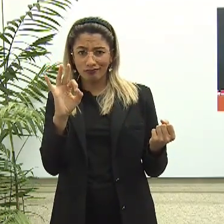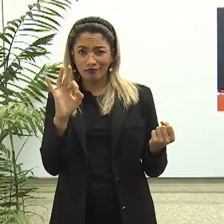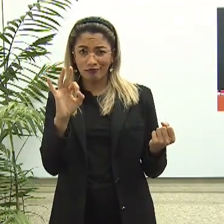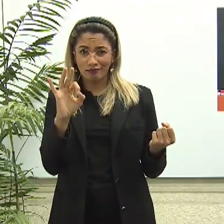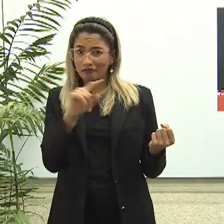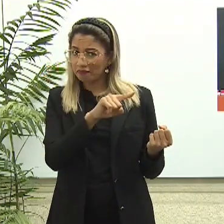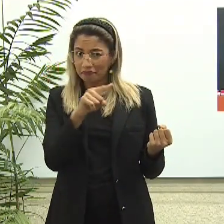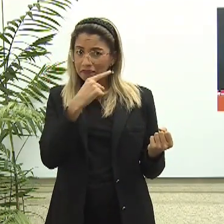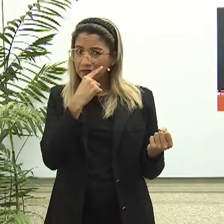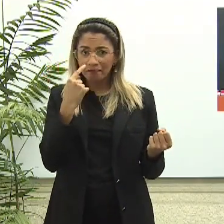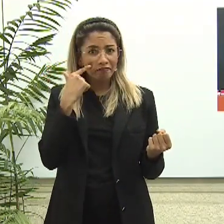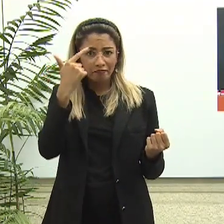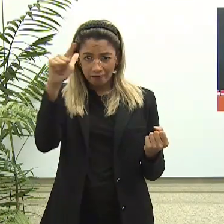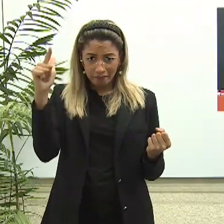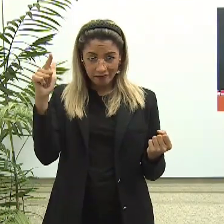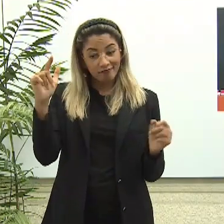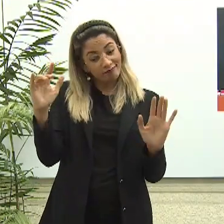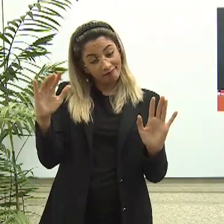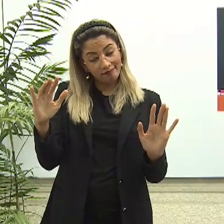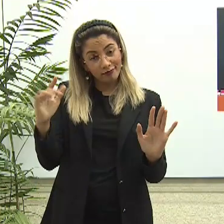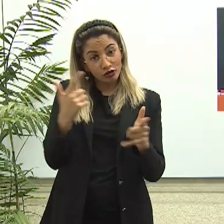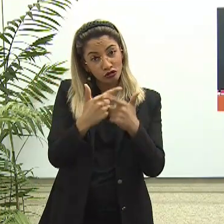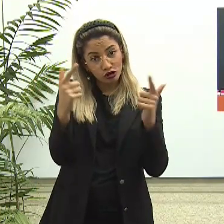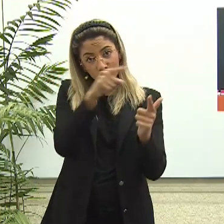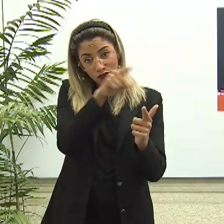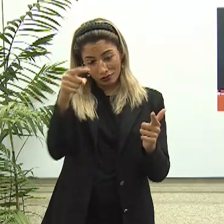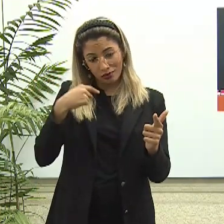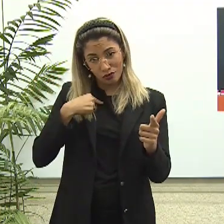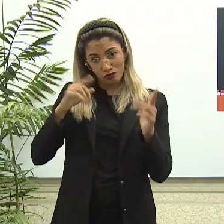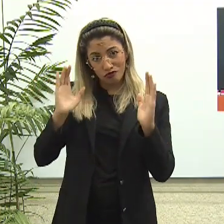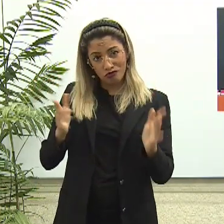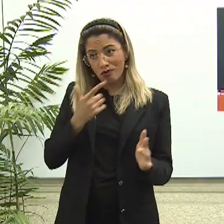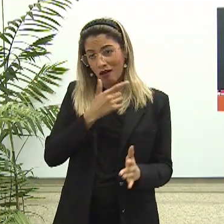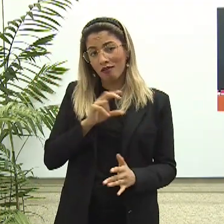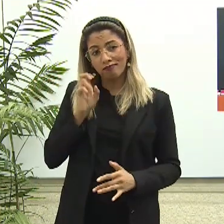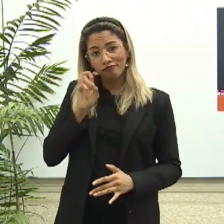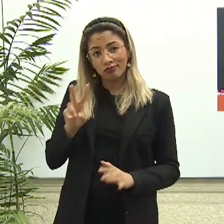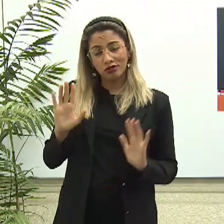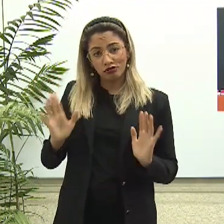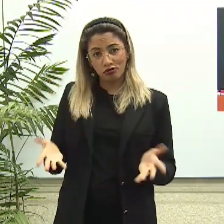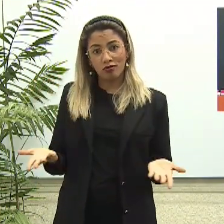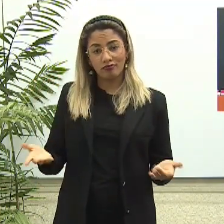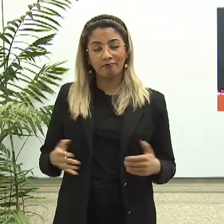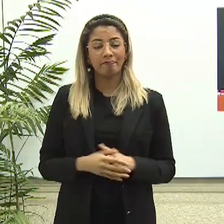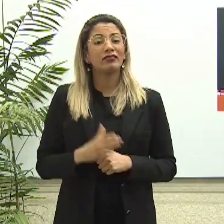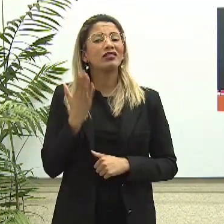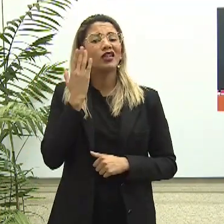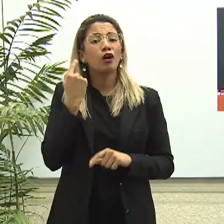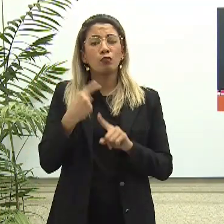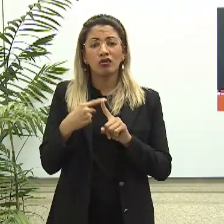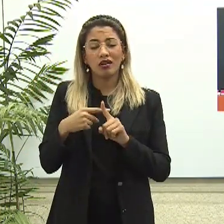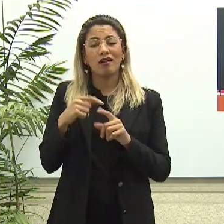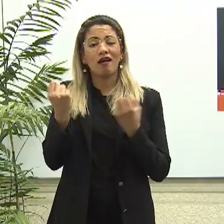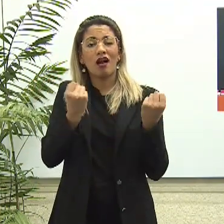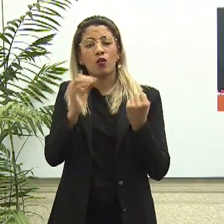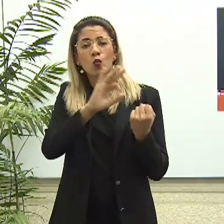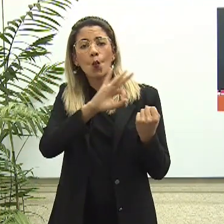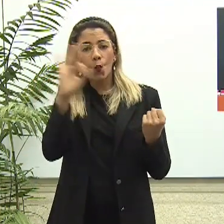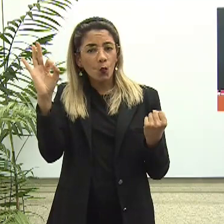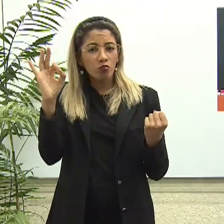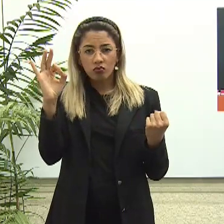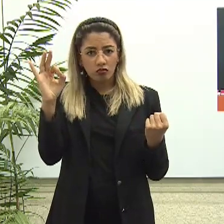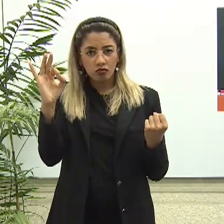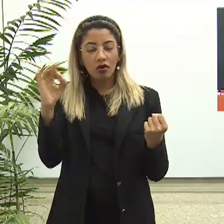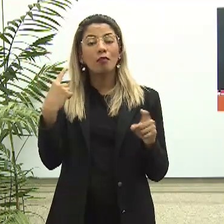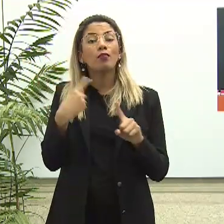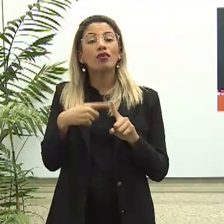já ouvi aí o que que acontece sabe o que que acontece por que Eles não pegam o carro zero sabe por não mas não tem peça não não não